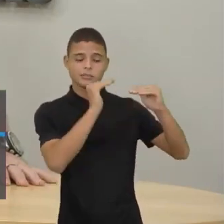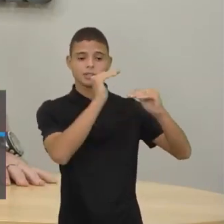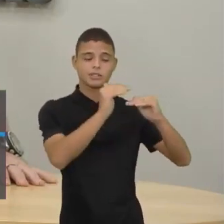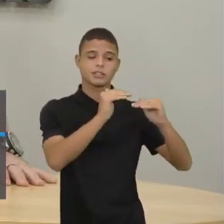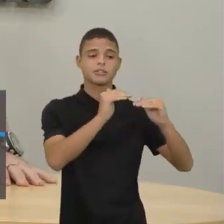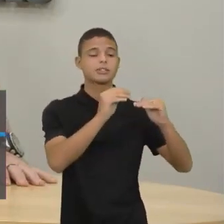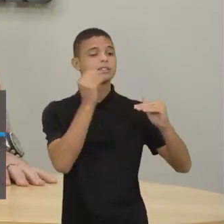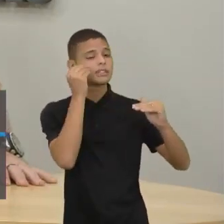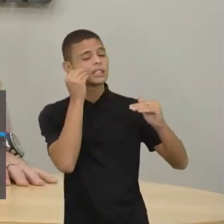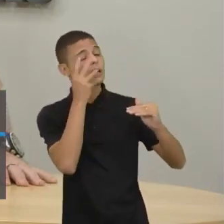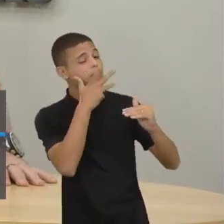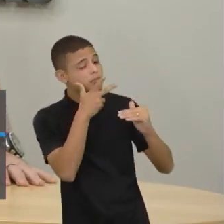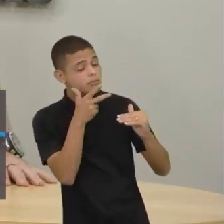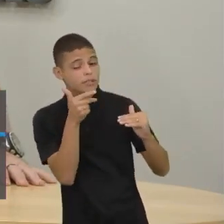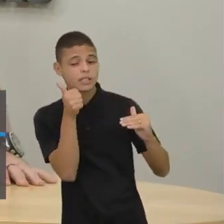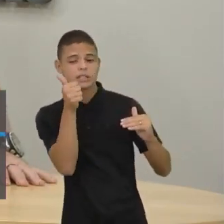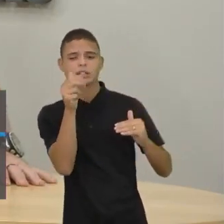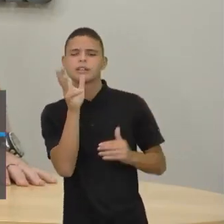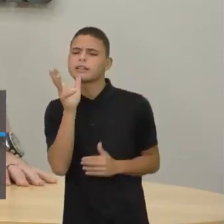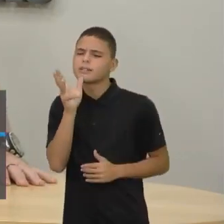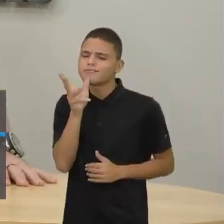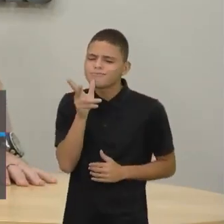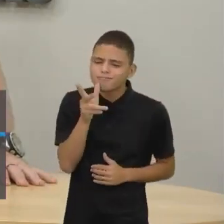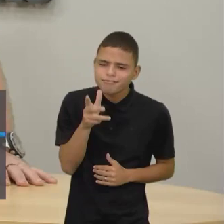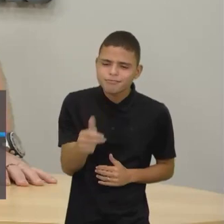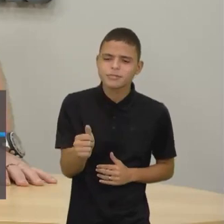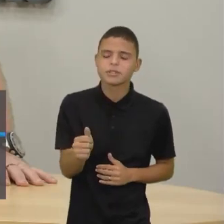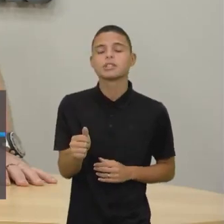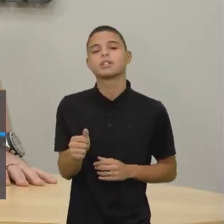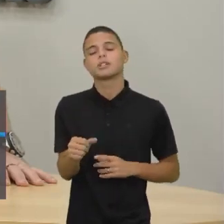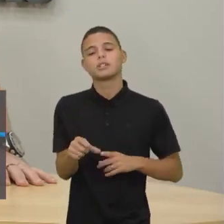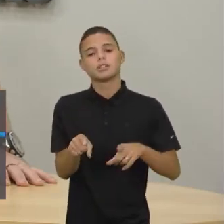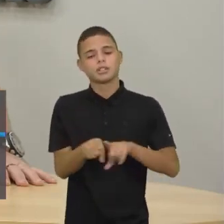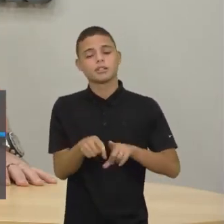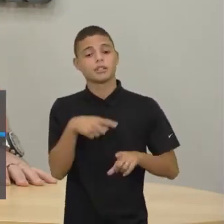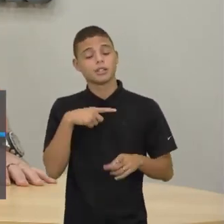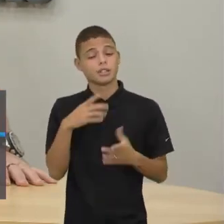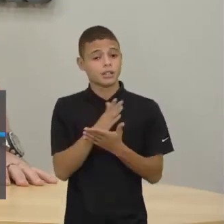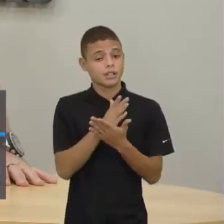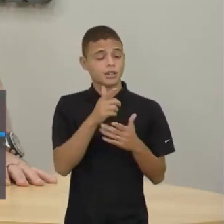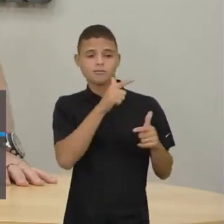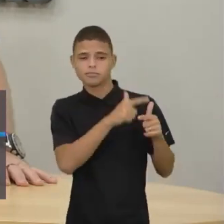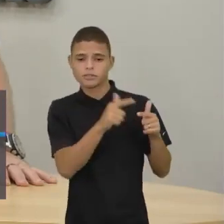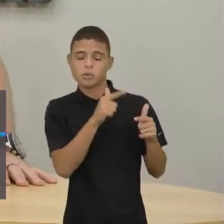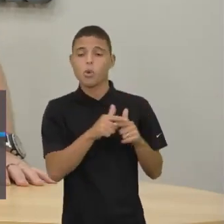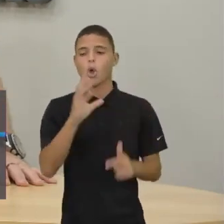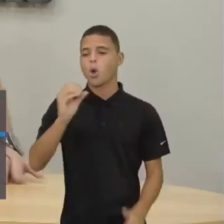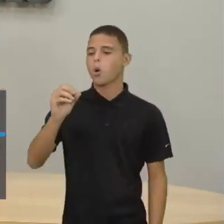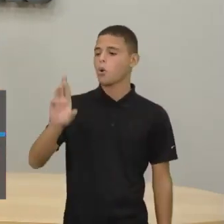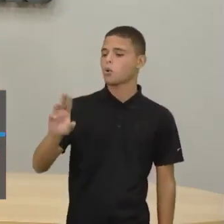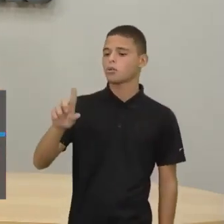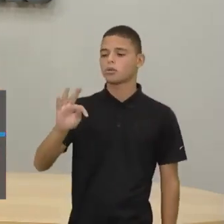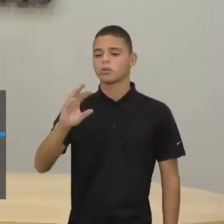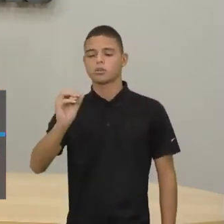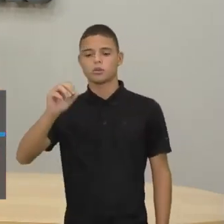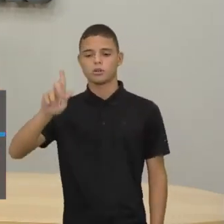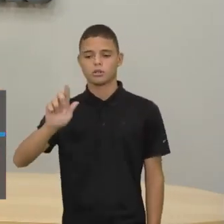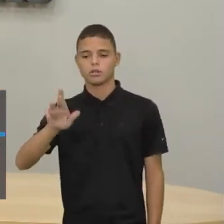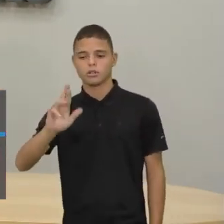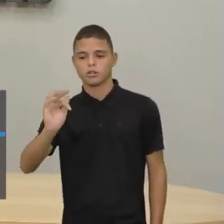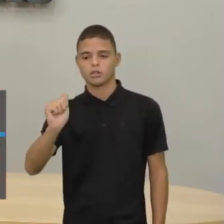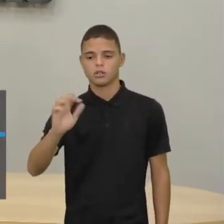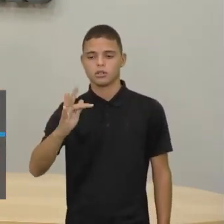desertificação no planeta, além de ter os processos naturais, também tem os problemas antrópicos. Então é interessante, né,